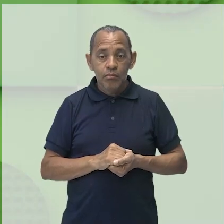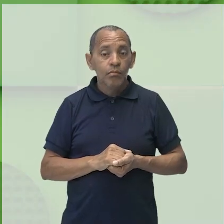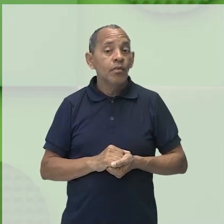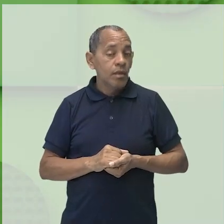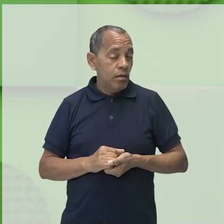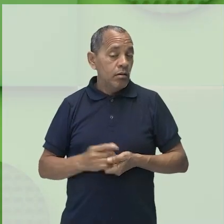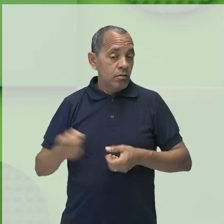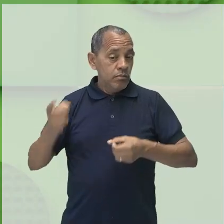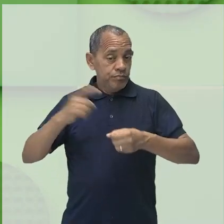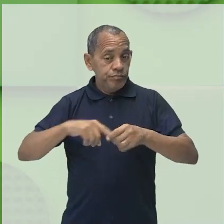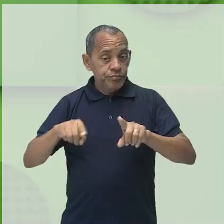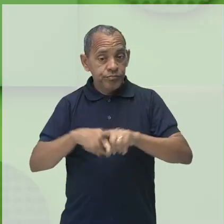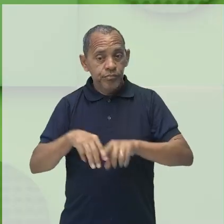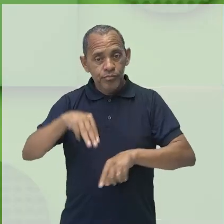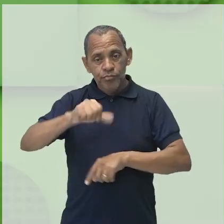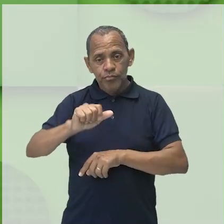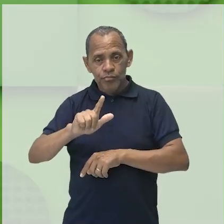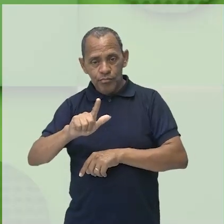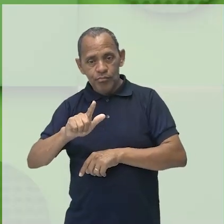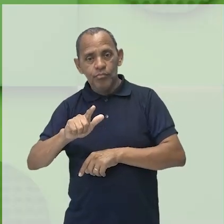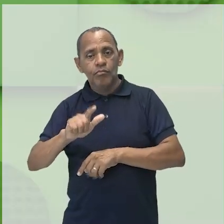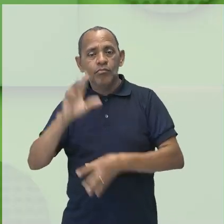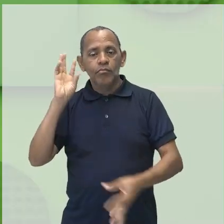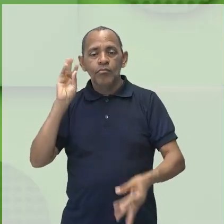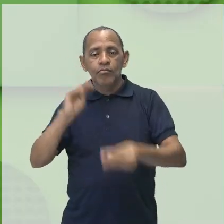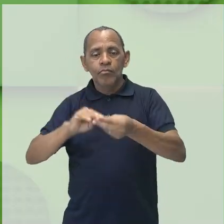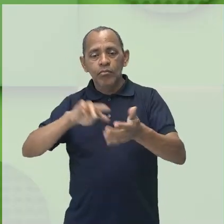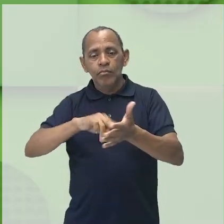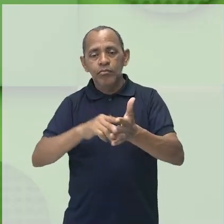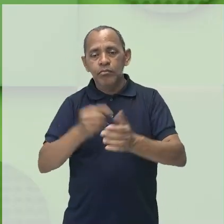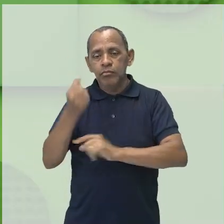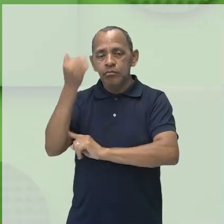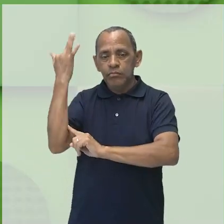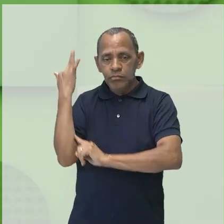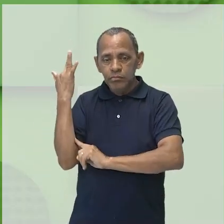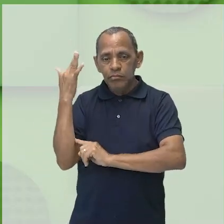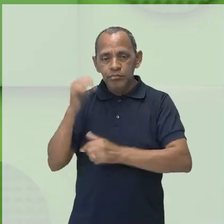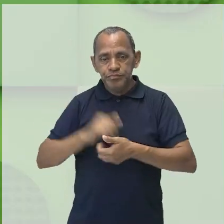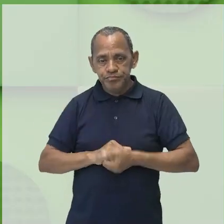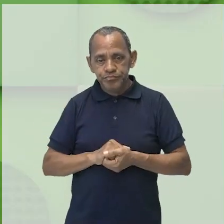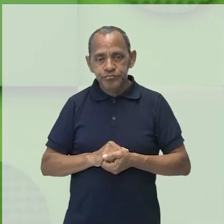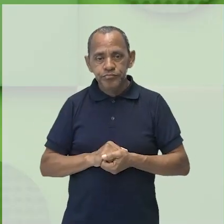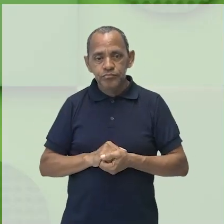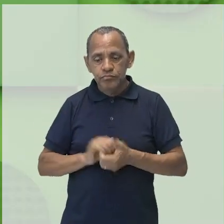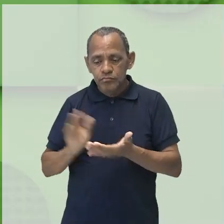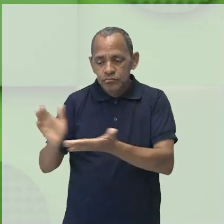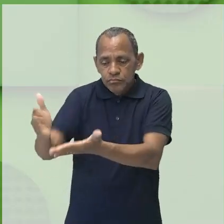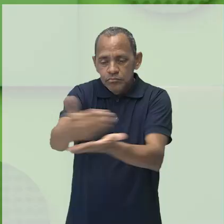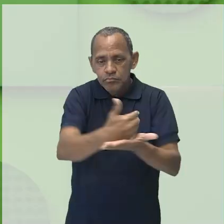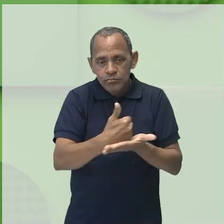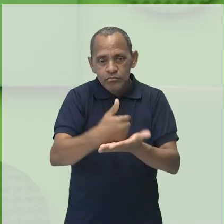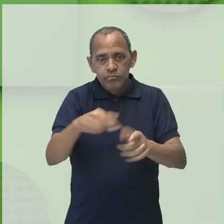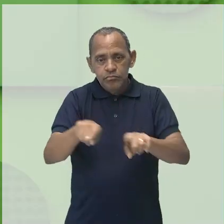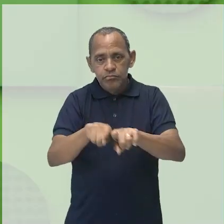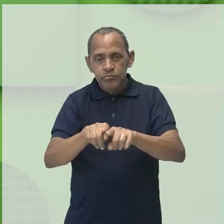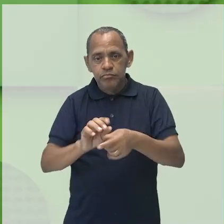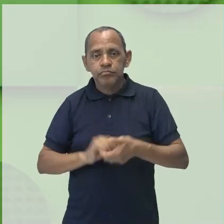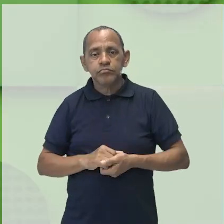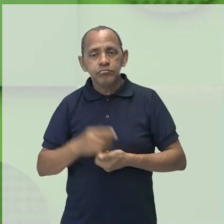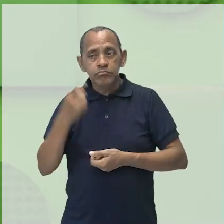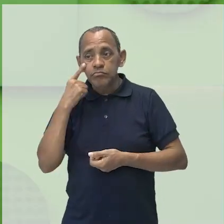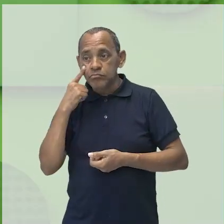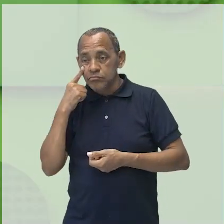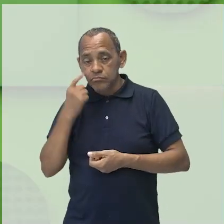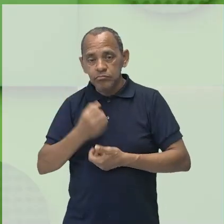Voltando. Ao mol, em suma, mol significa quantidade, ou seja, um amontoado. Vimos que o número de